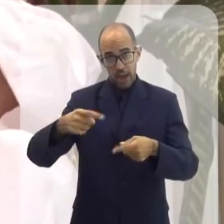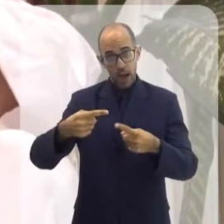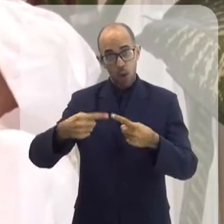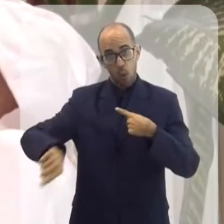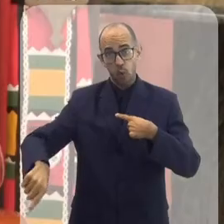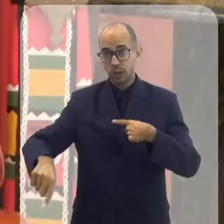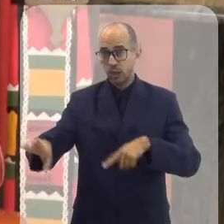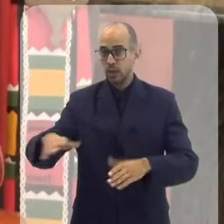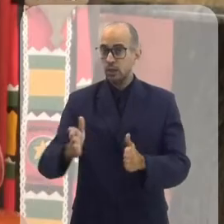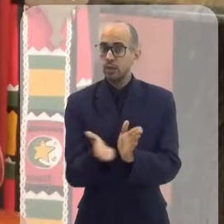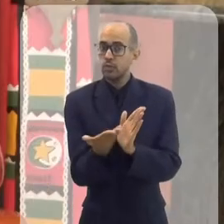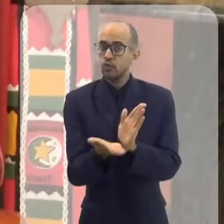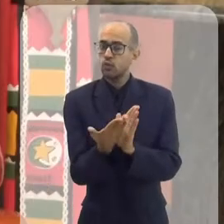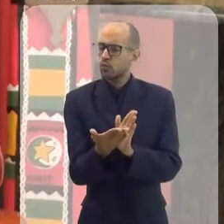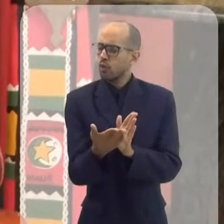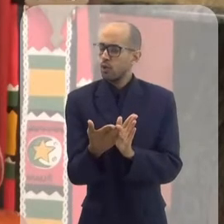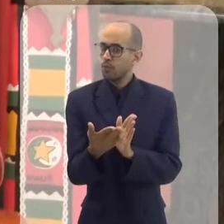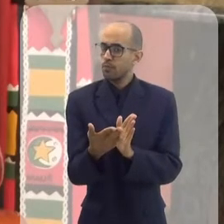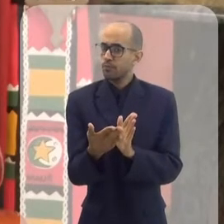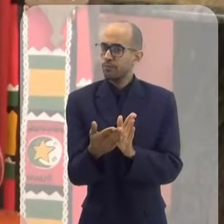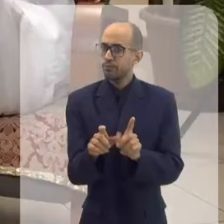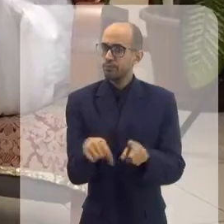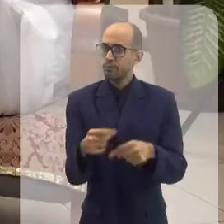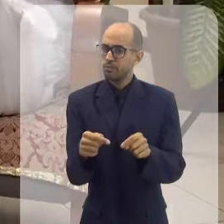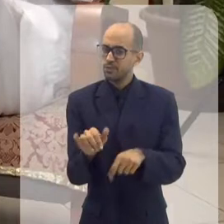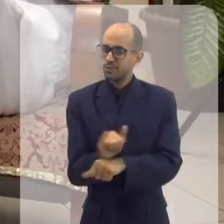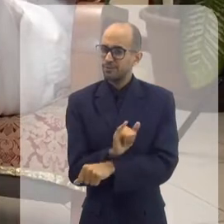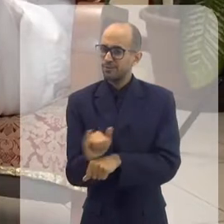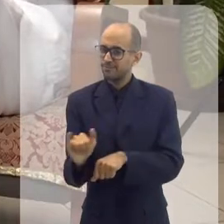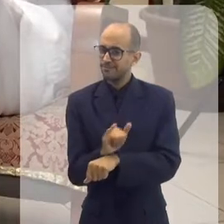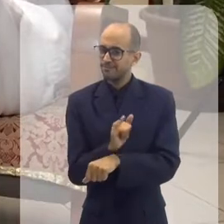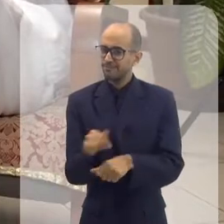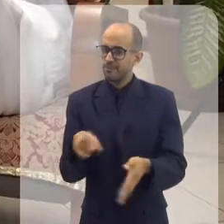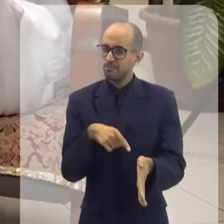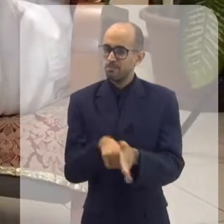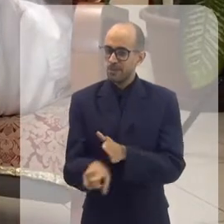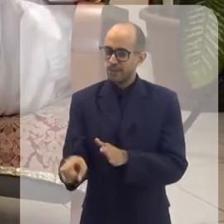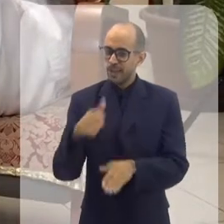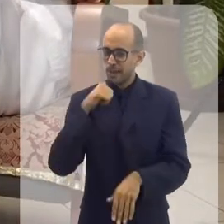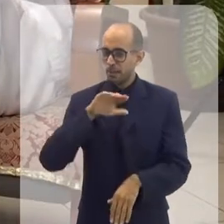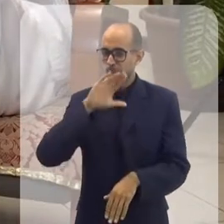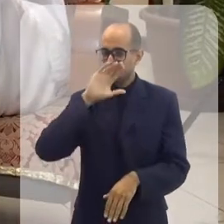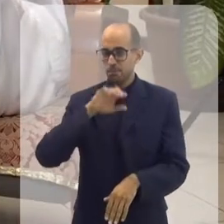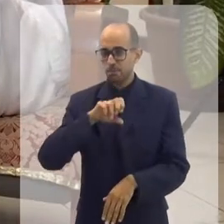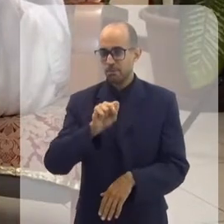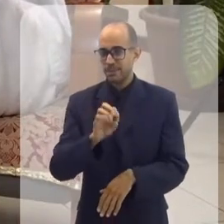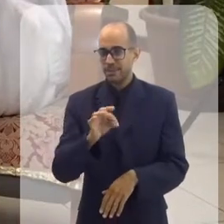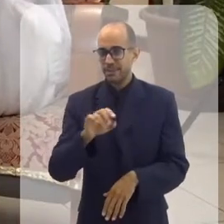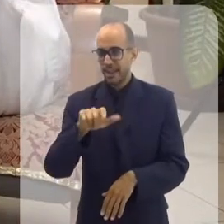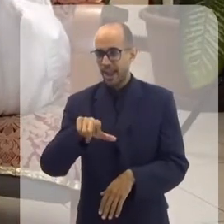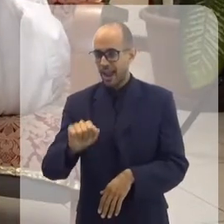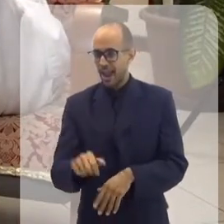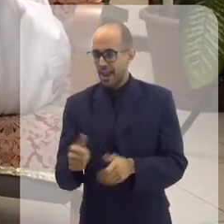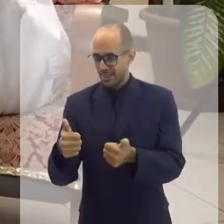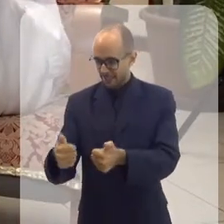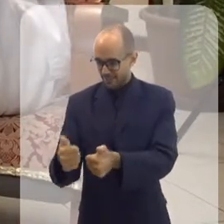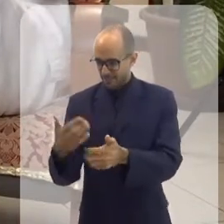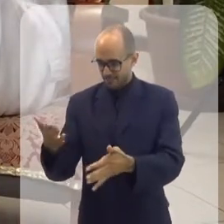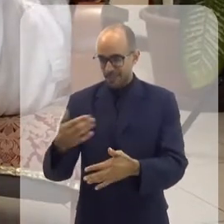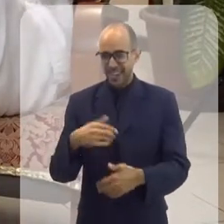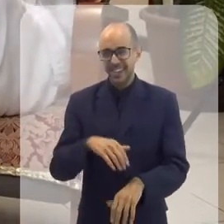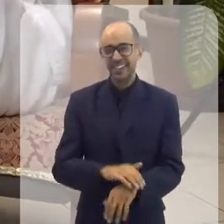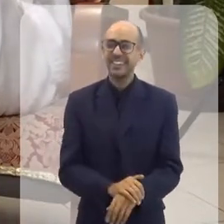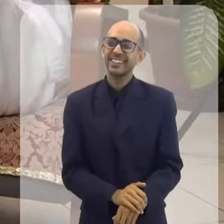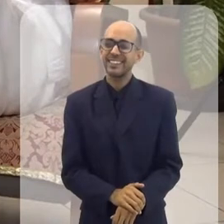livros é radicalmente contra Tem como tu jeitinho né eu cheguei mais tela e tal como é que essa